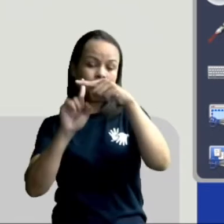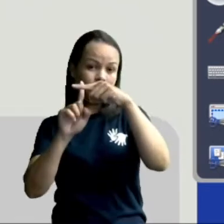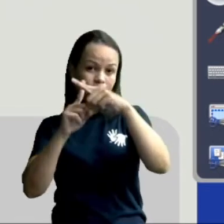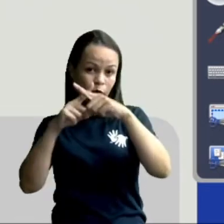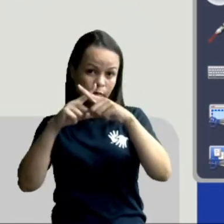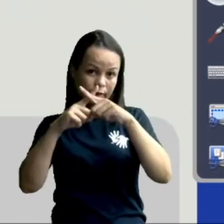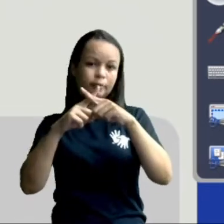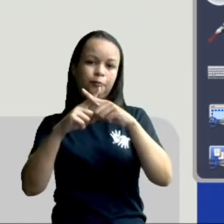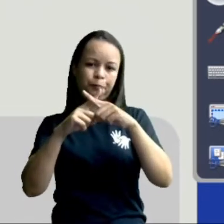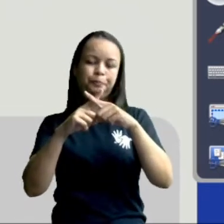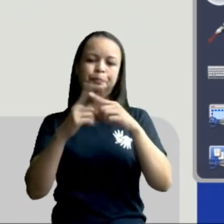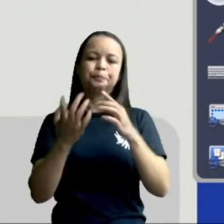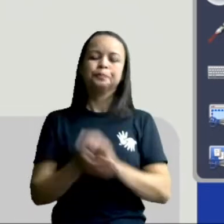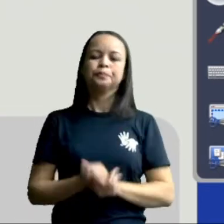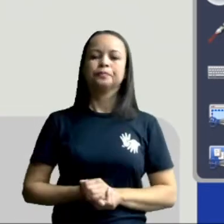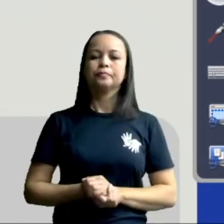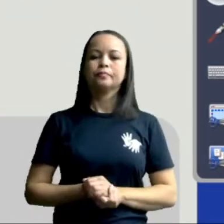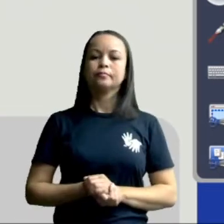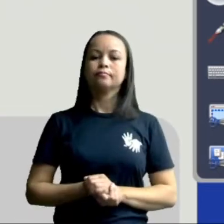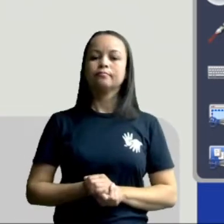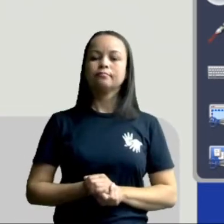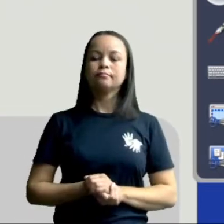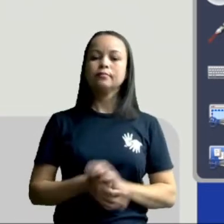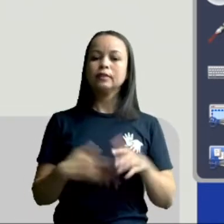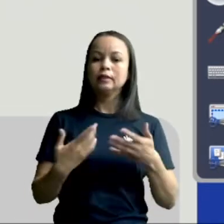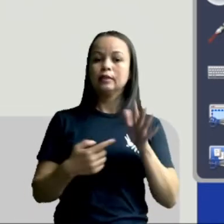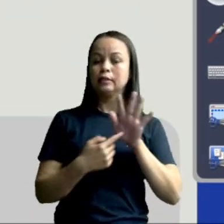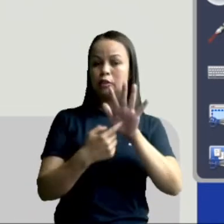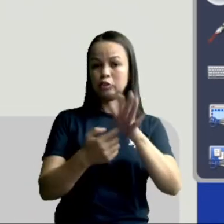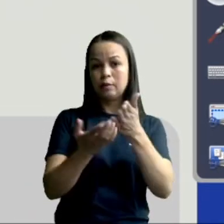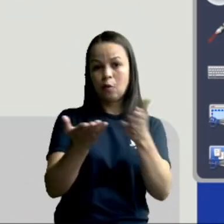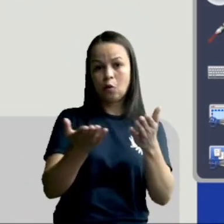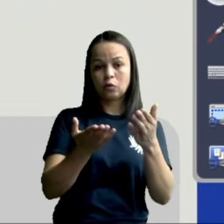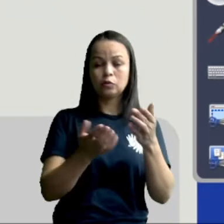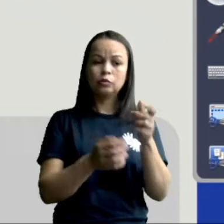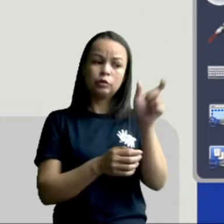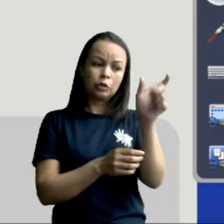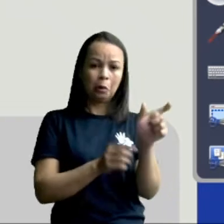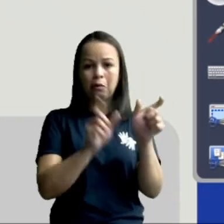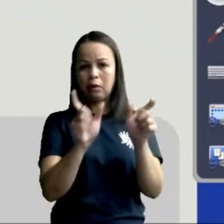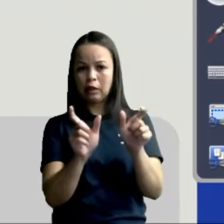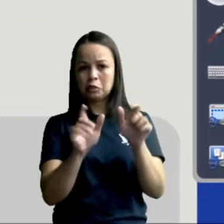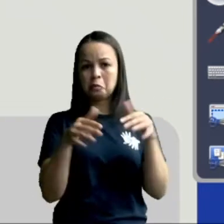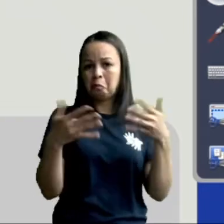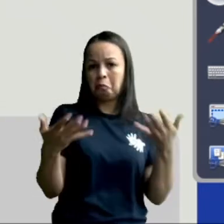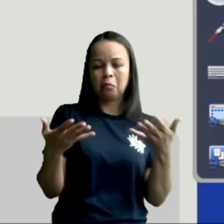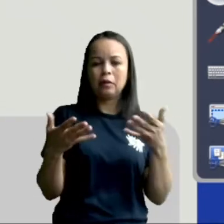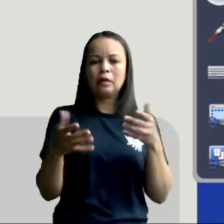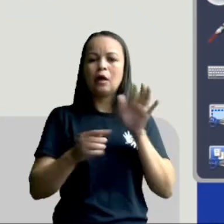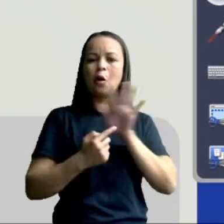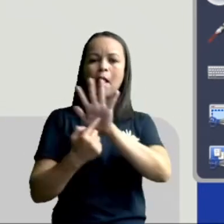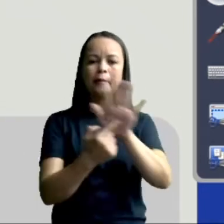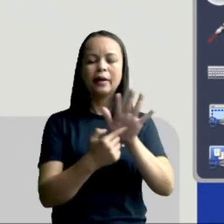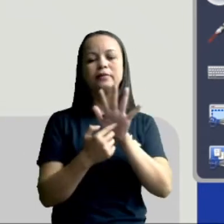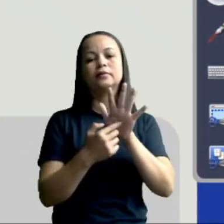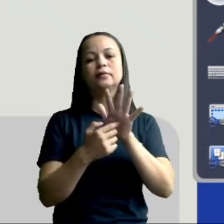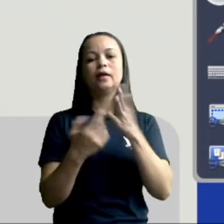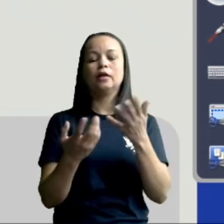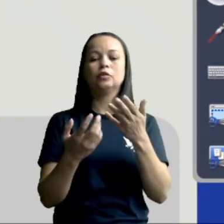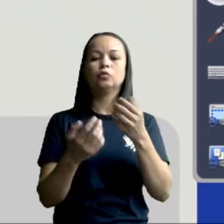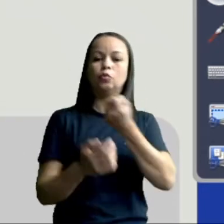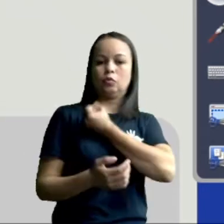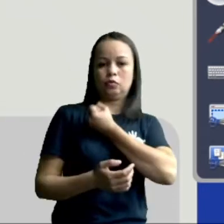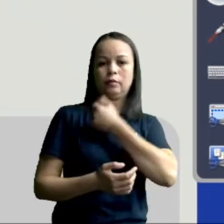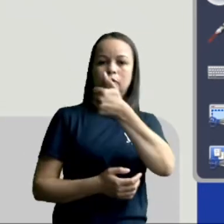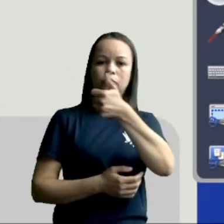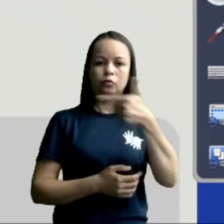e aqui uma multiplicação. Seja deste modo ou seja desse, nós estamos representando o número